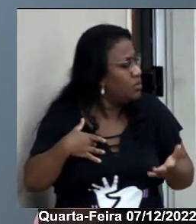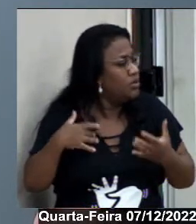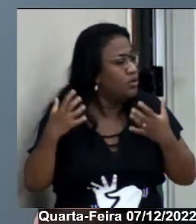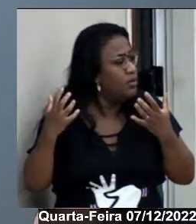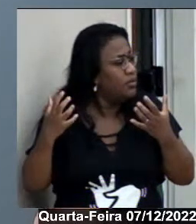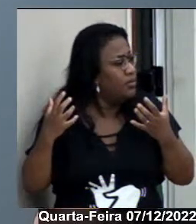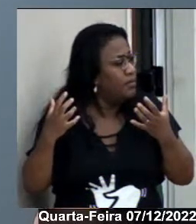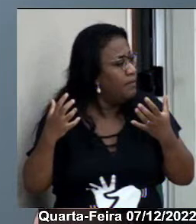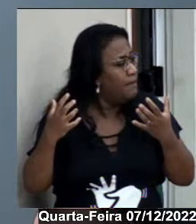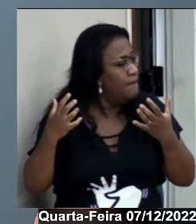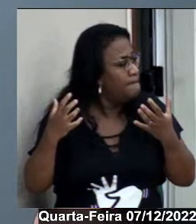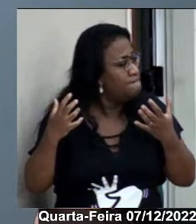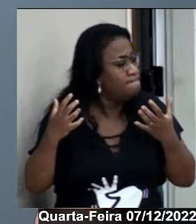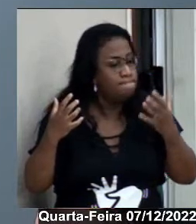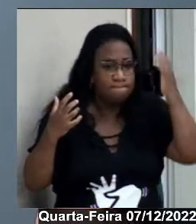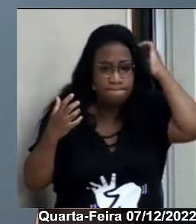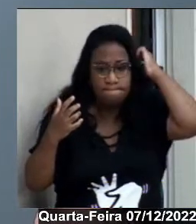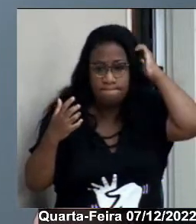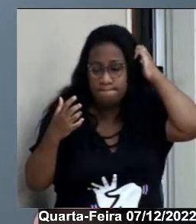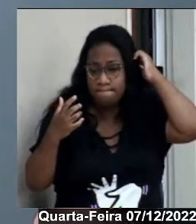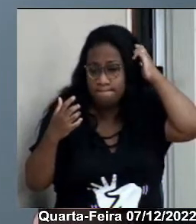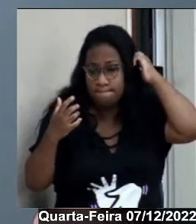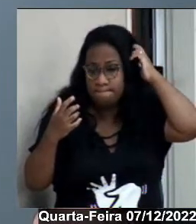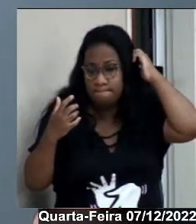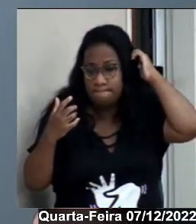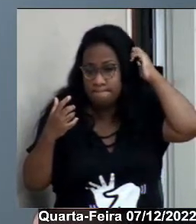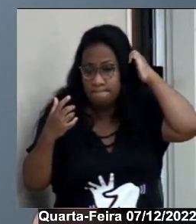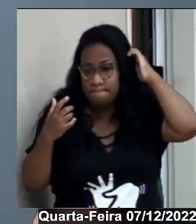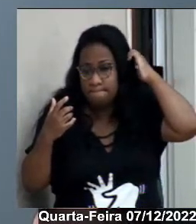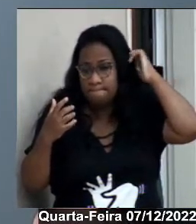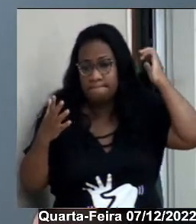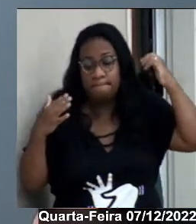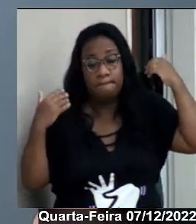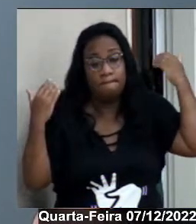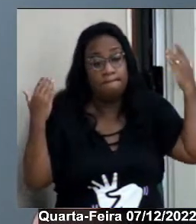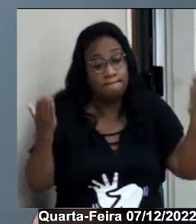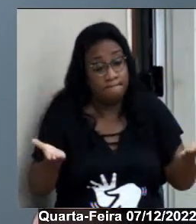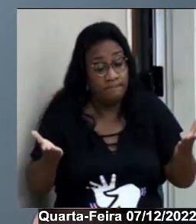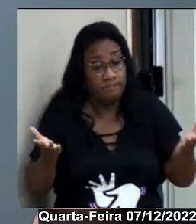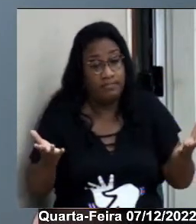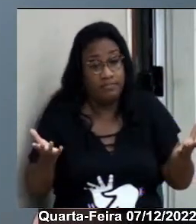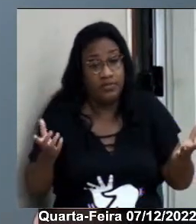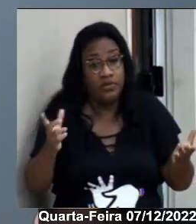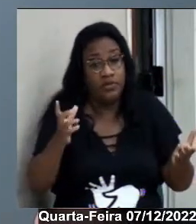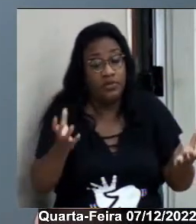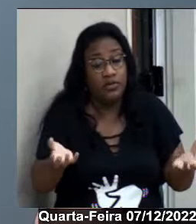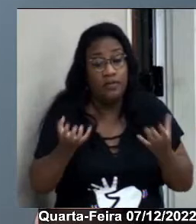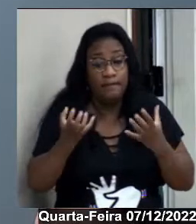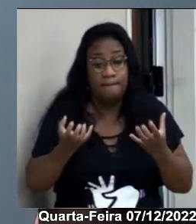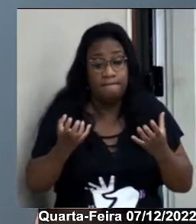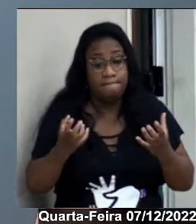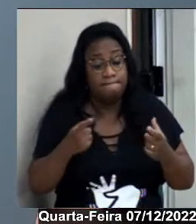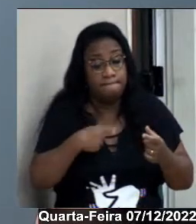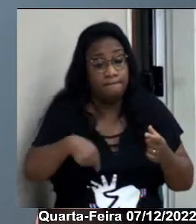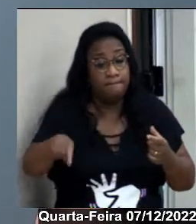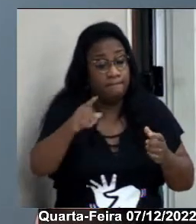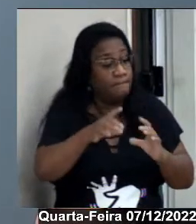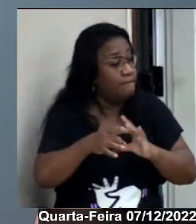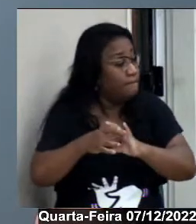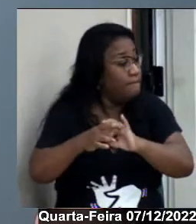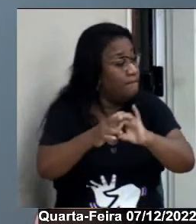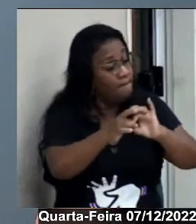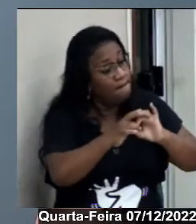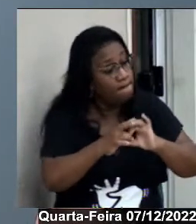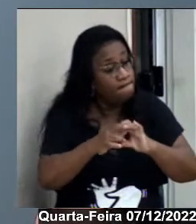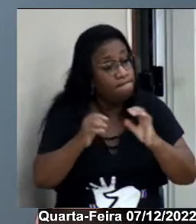concluir, é porque nós temos o tempo limite de 5 minutos, tá? Tá bom. Então, além das ações sociais. Então, o que nós queremos é que vocês possam estar conosco,